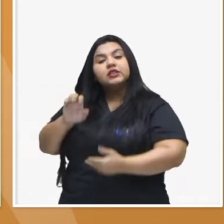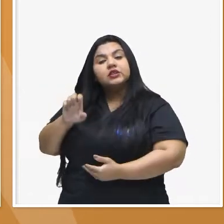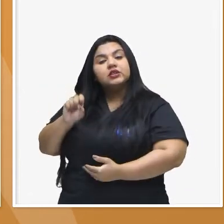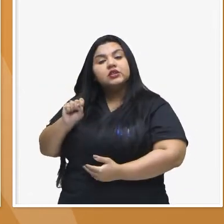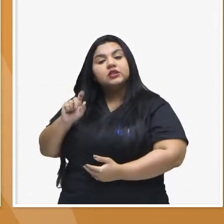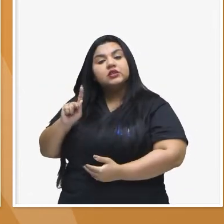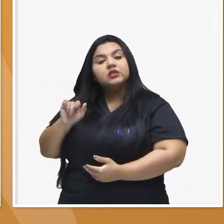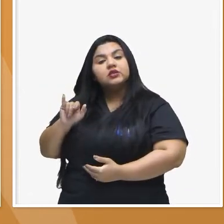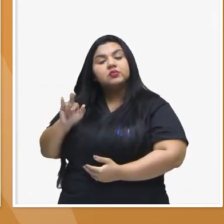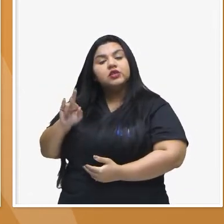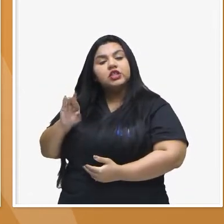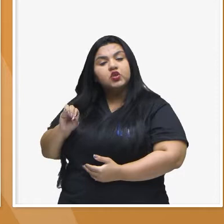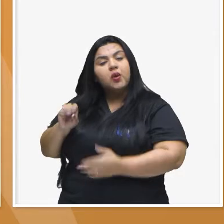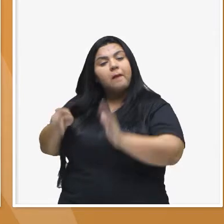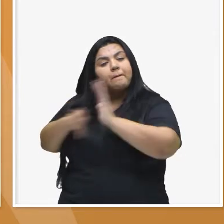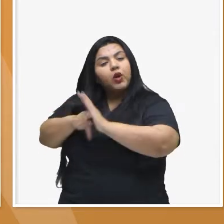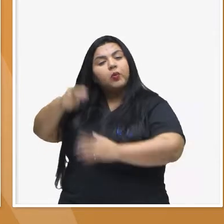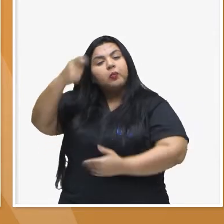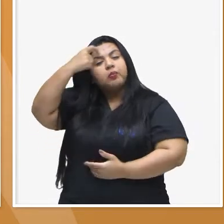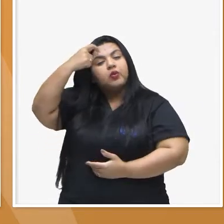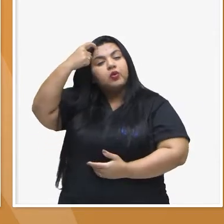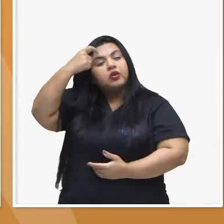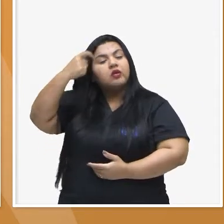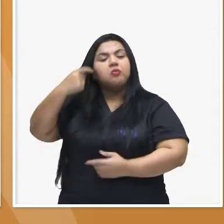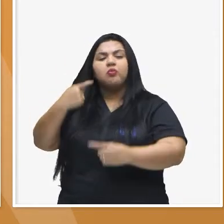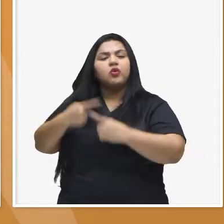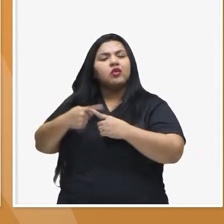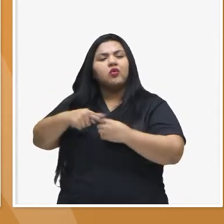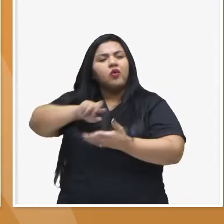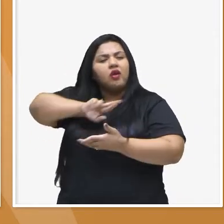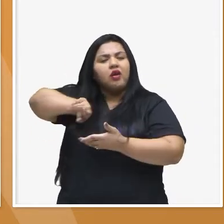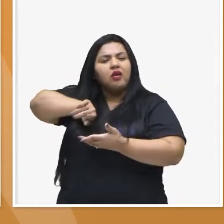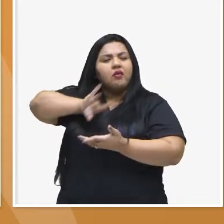própria consciência, porque ela não é uma realidade